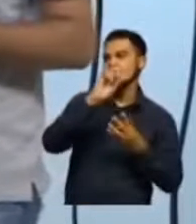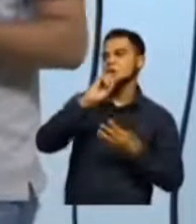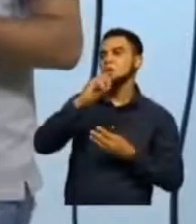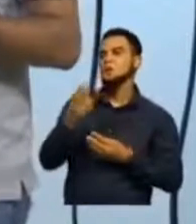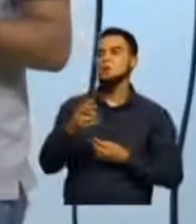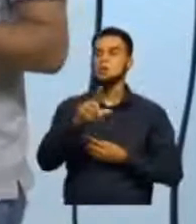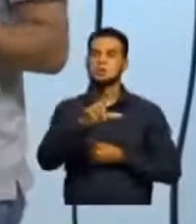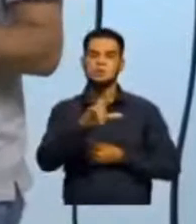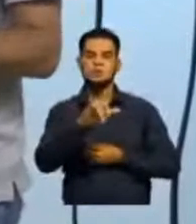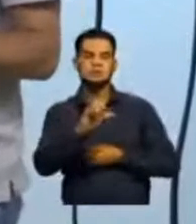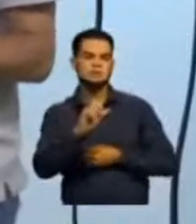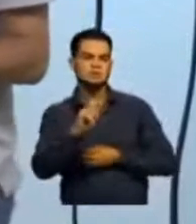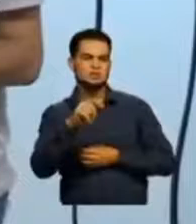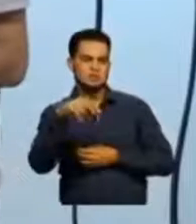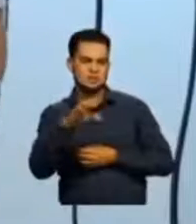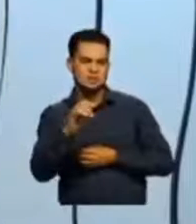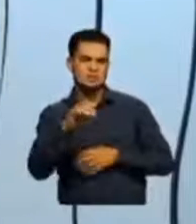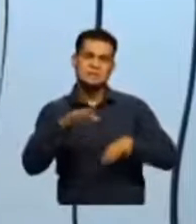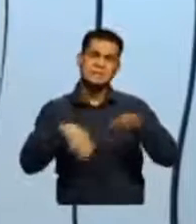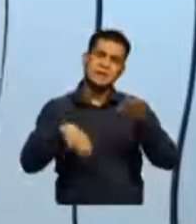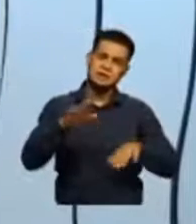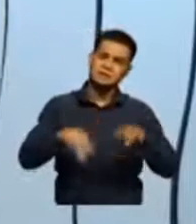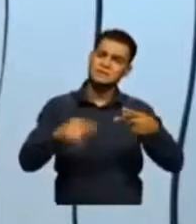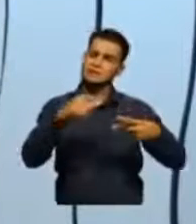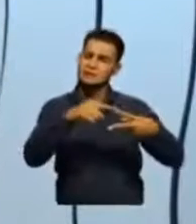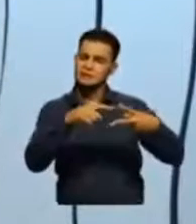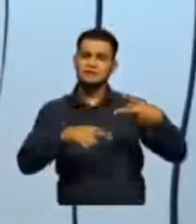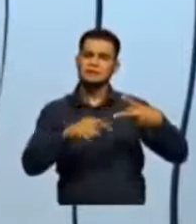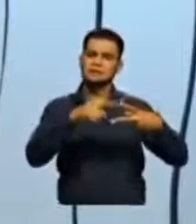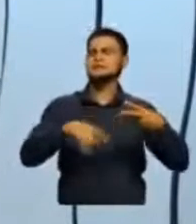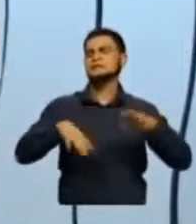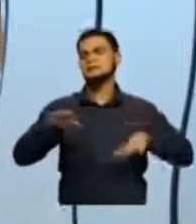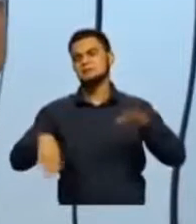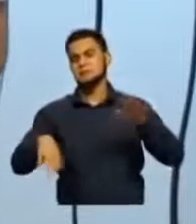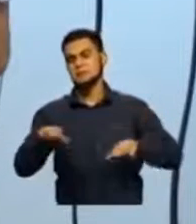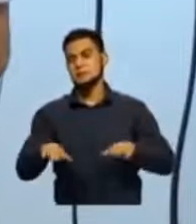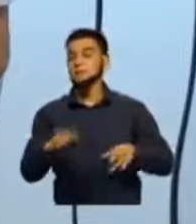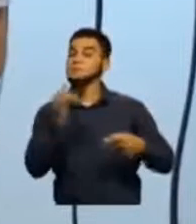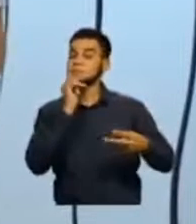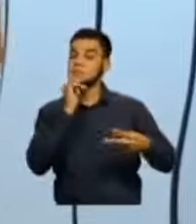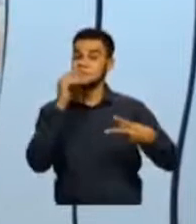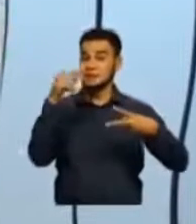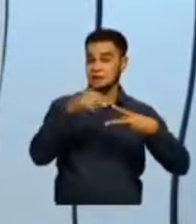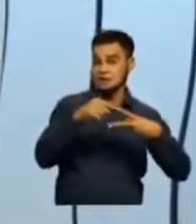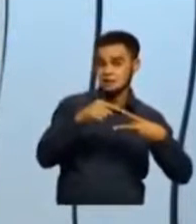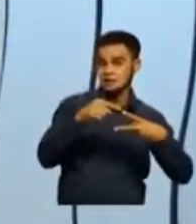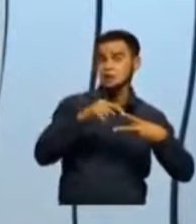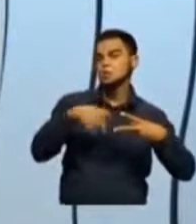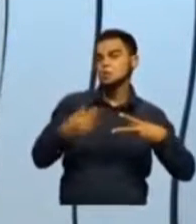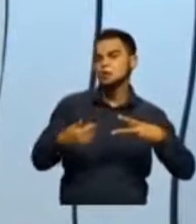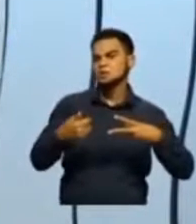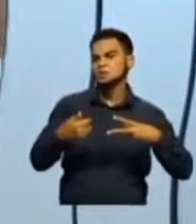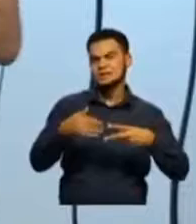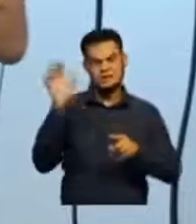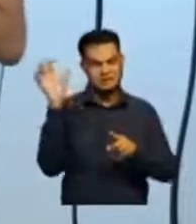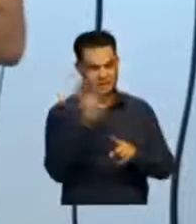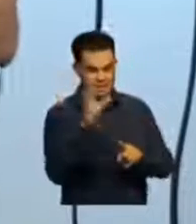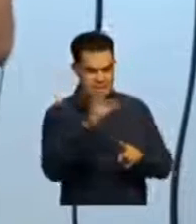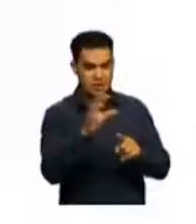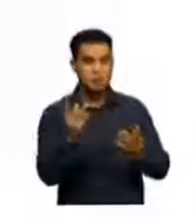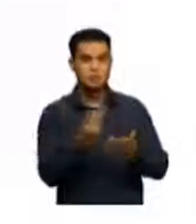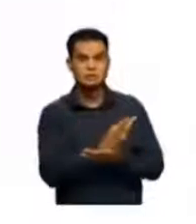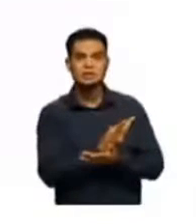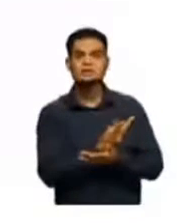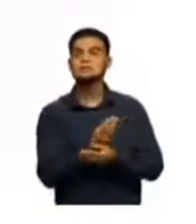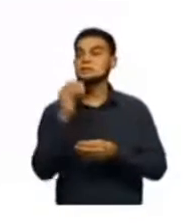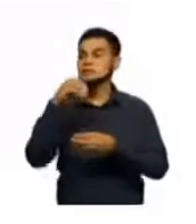Aí depende de vários fatores. Quando o ciclo lítico ele é induzido, ocorre, então, a montagem dos vírus